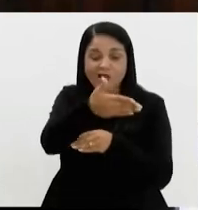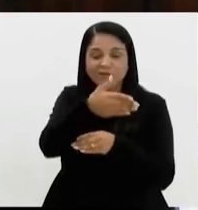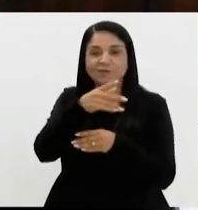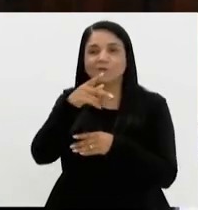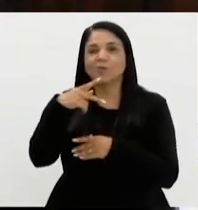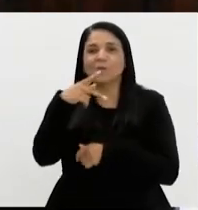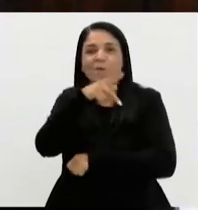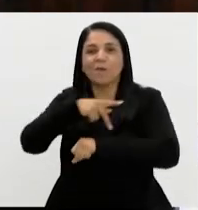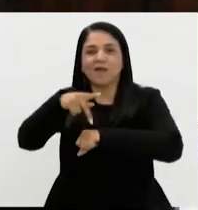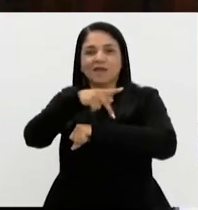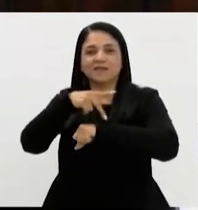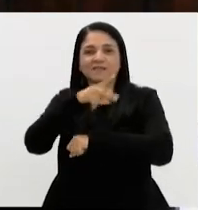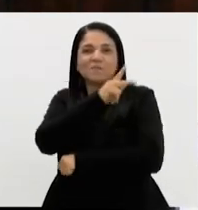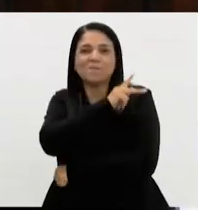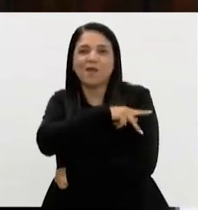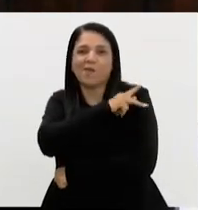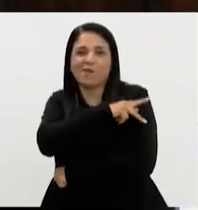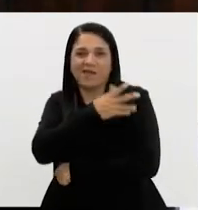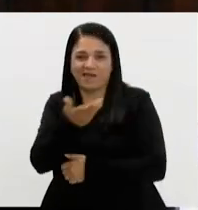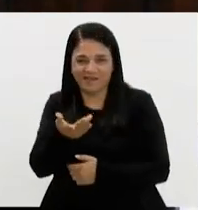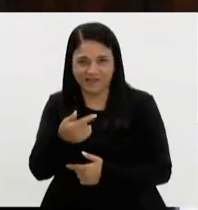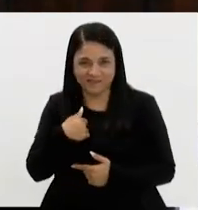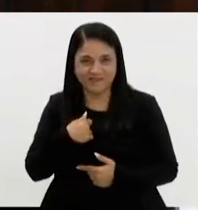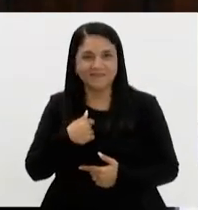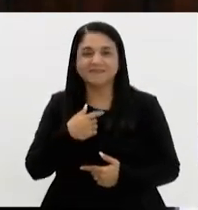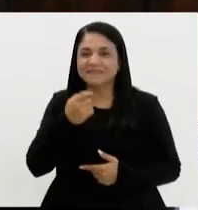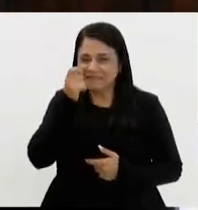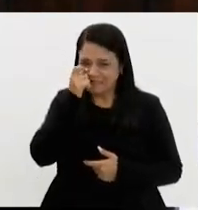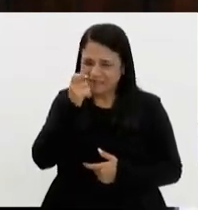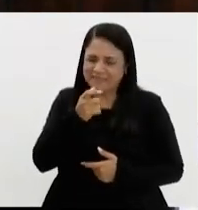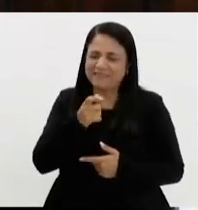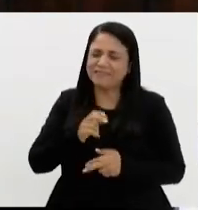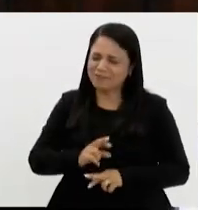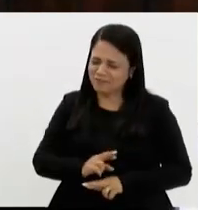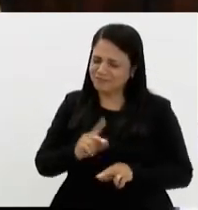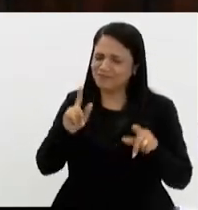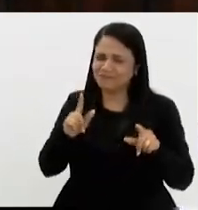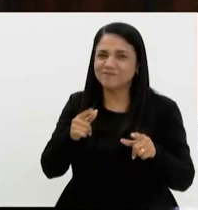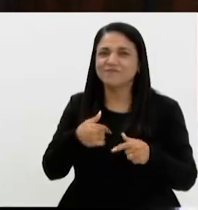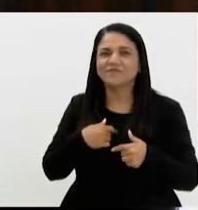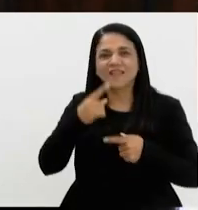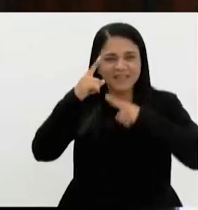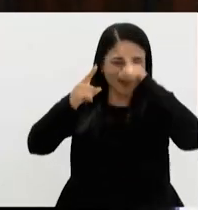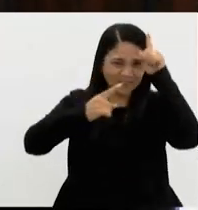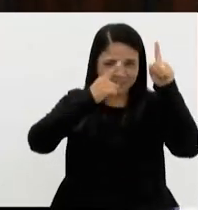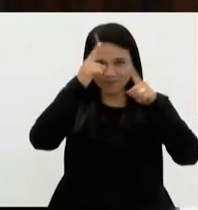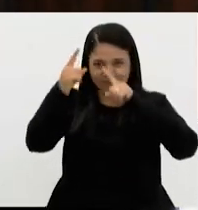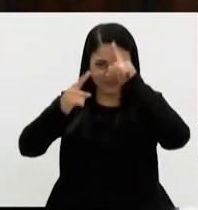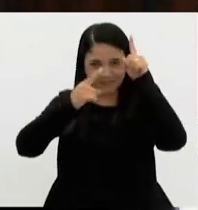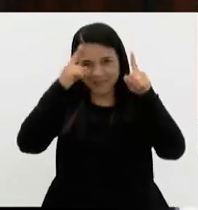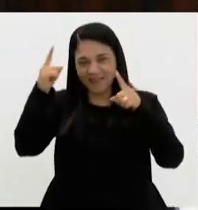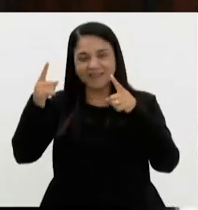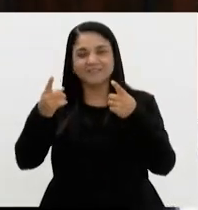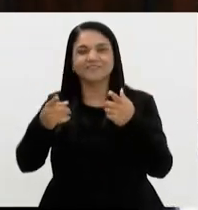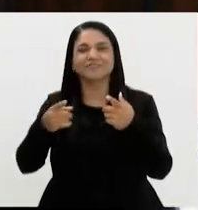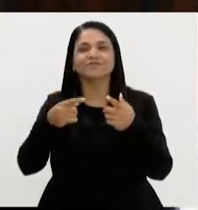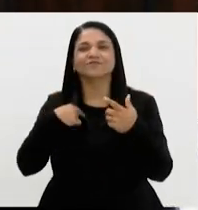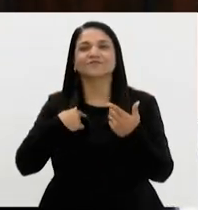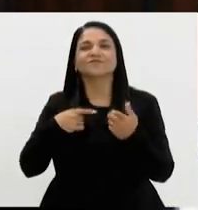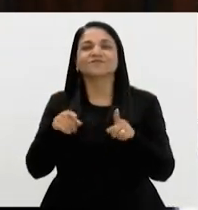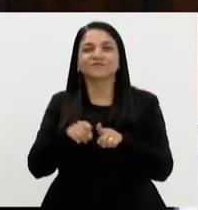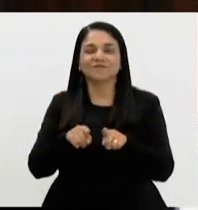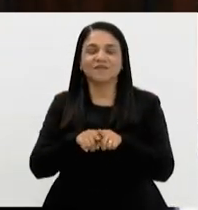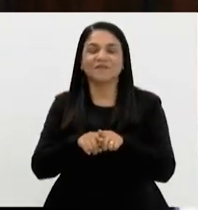tem mil situações muito interessantes e eh que mostram mesmo essa criatividade os marqueteiros são muito criativos os candidatos